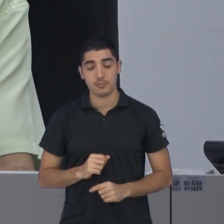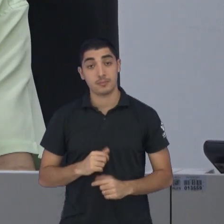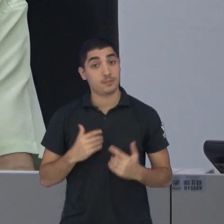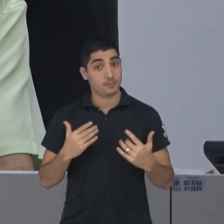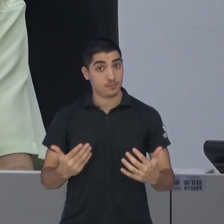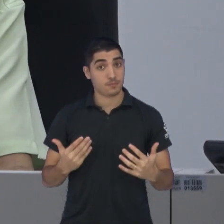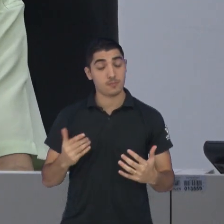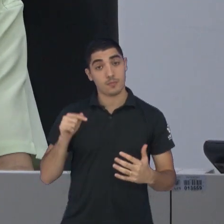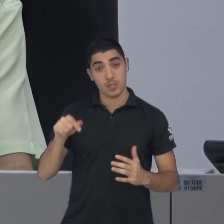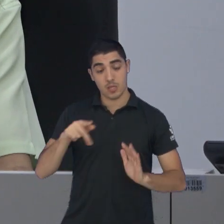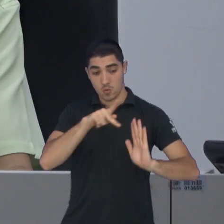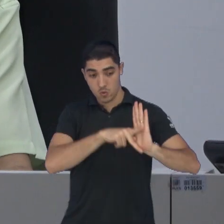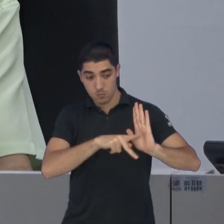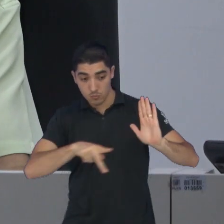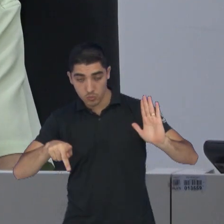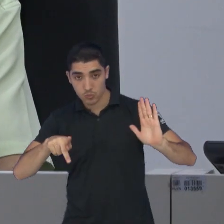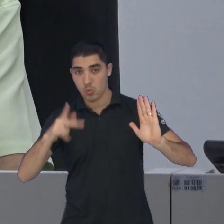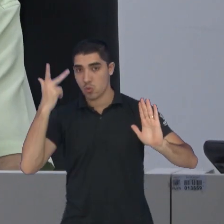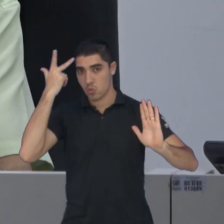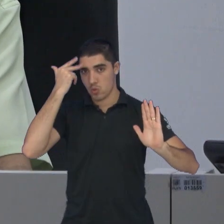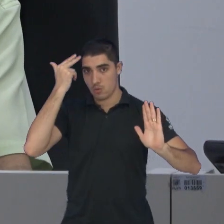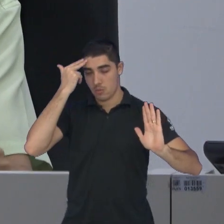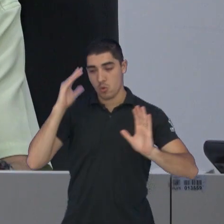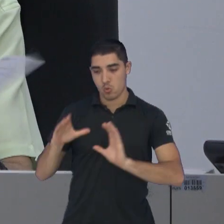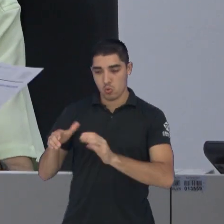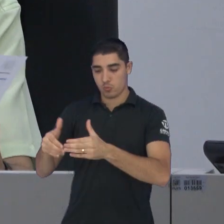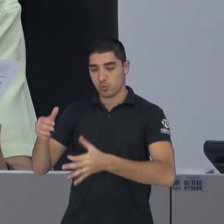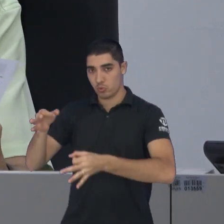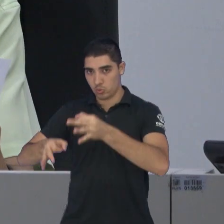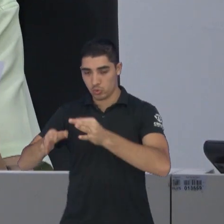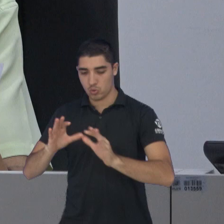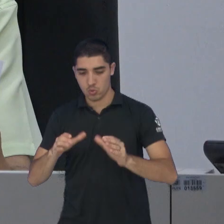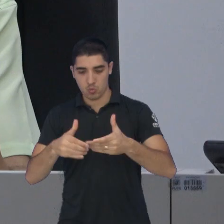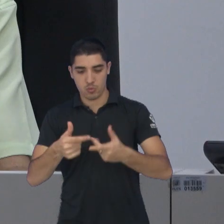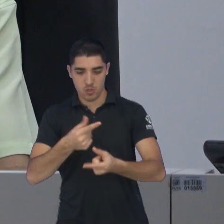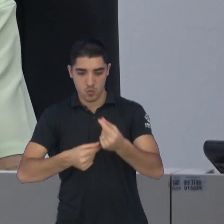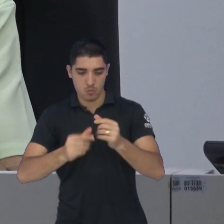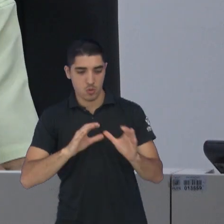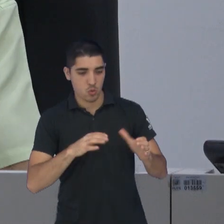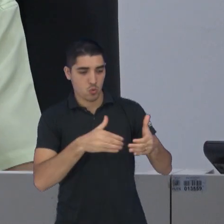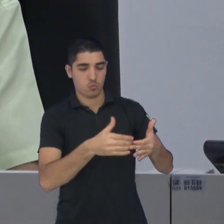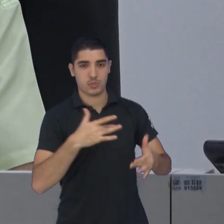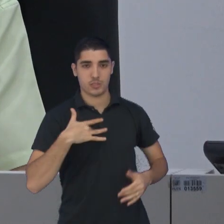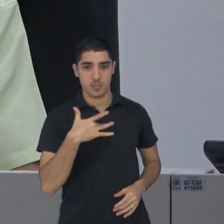é ordinário. Comissões de Justiça, Economia e Saúde.